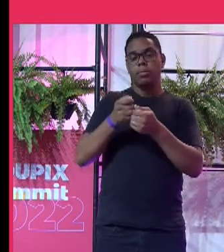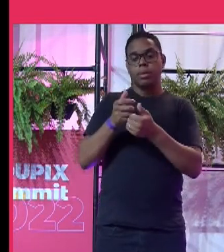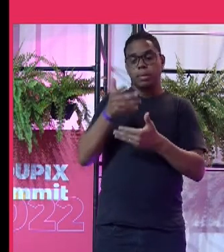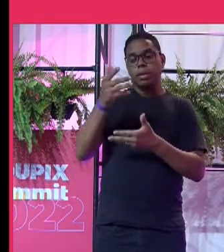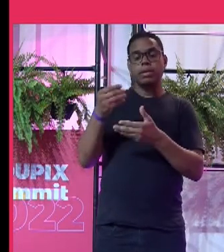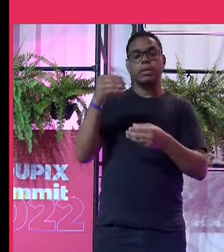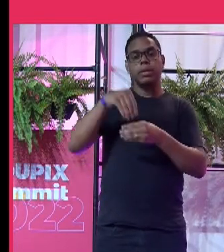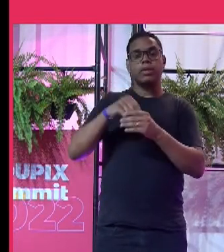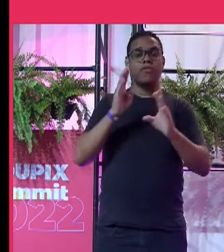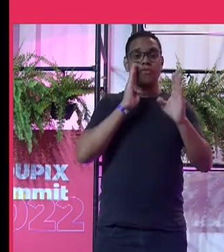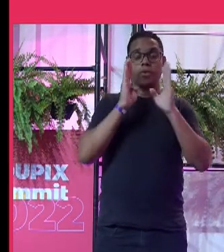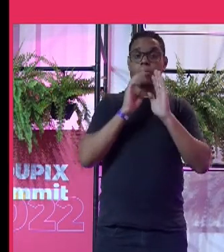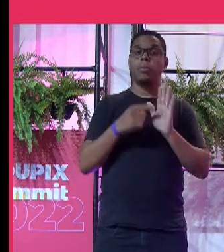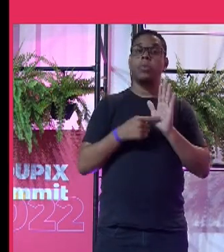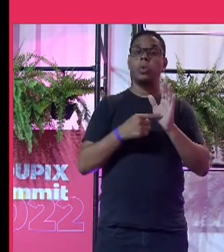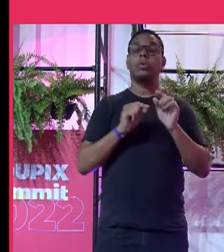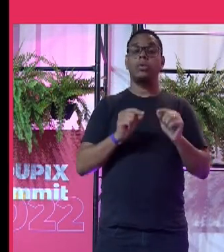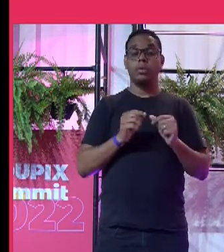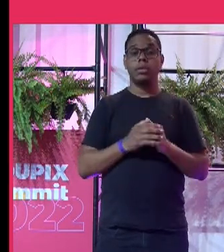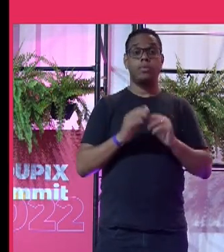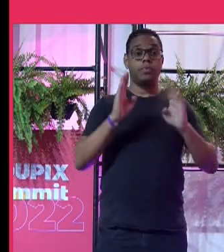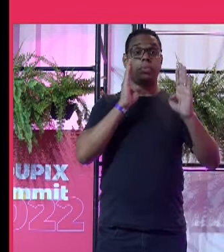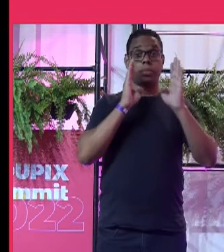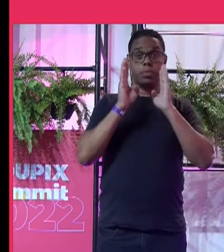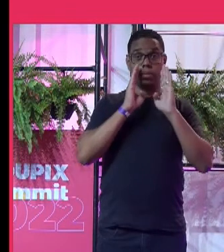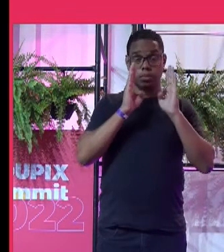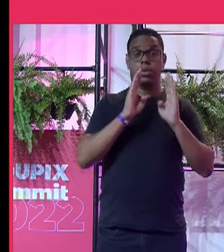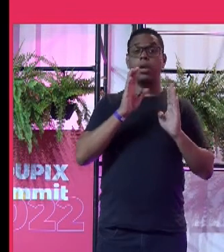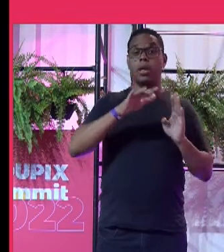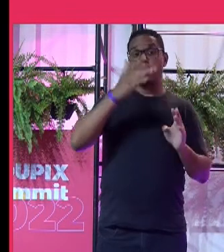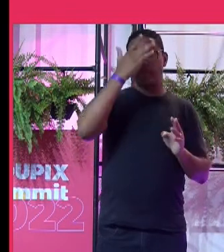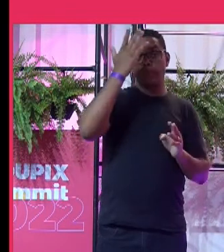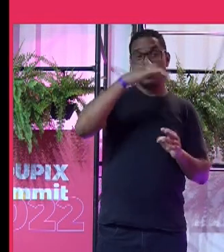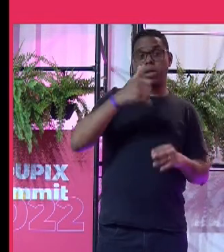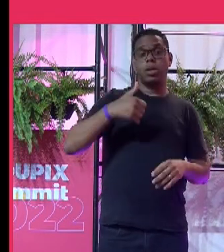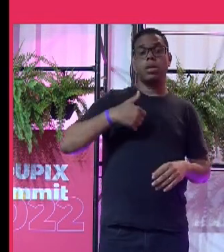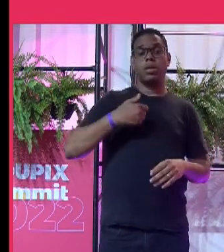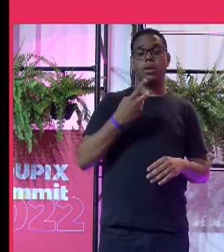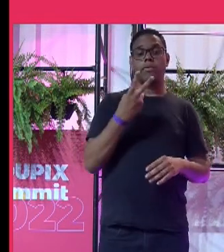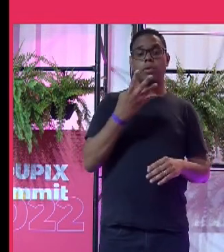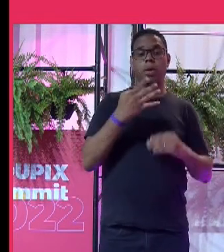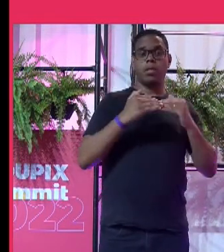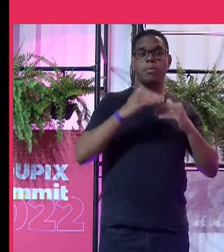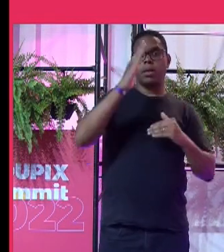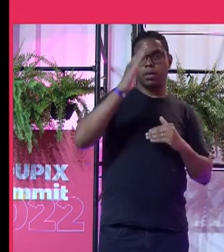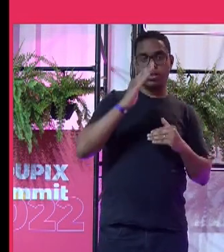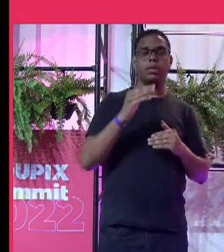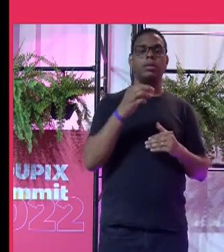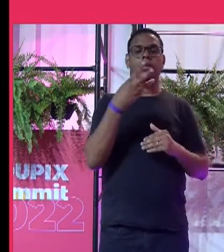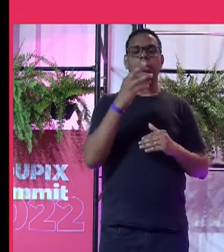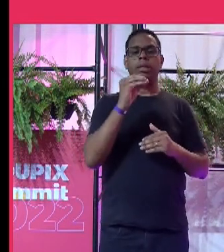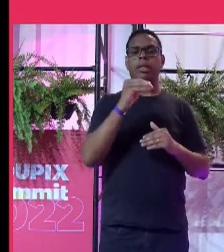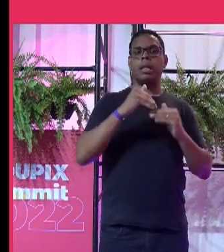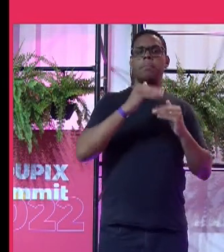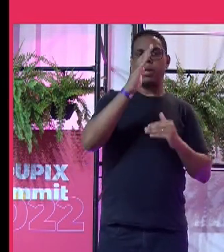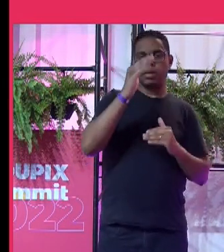do Facebook que mostra que Facebook é uma galera de 24 mais, 30 mais. E foi uma galera